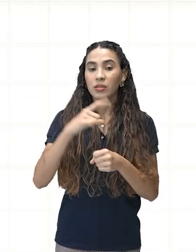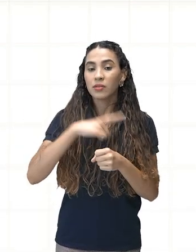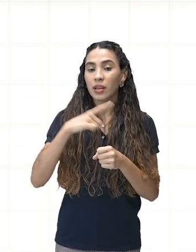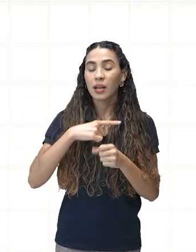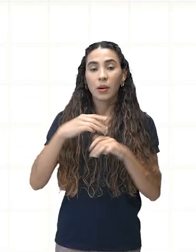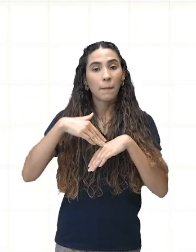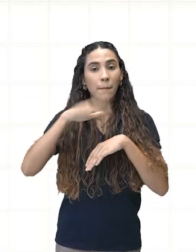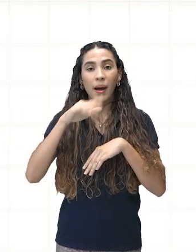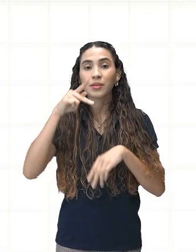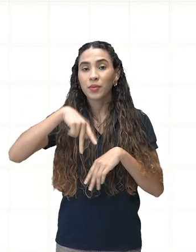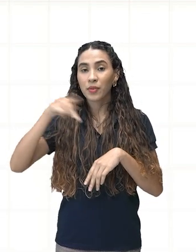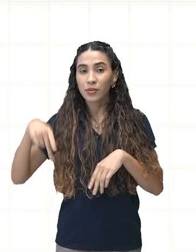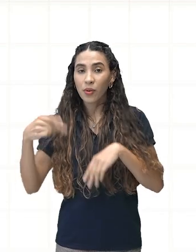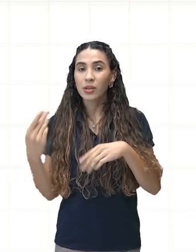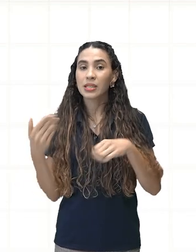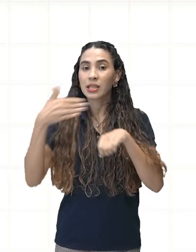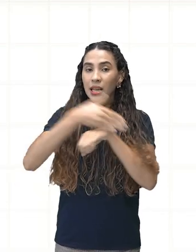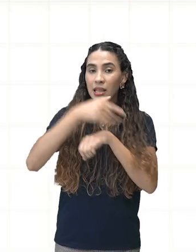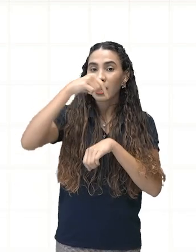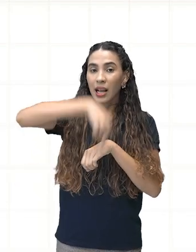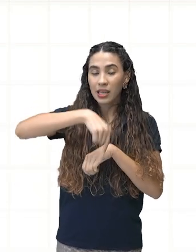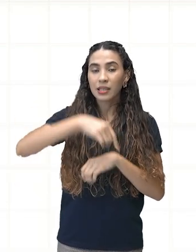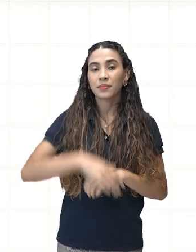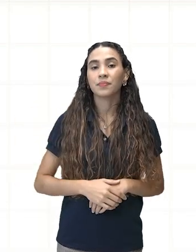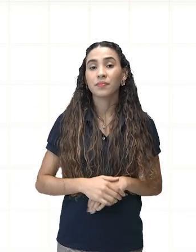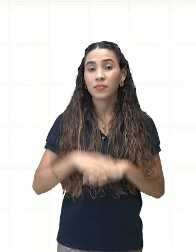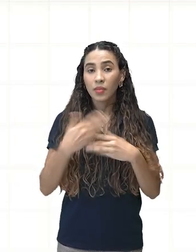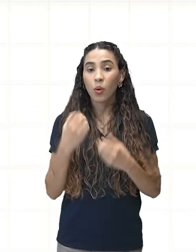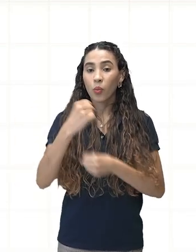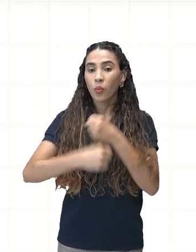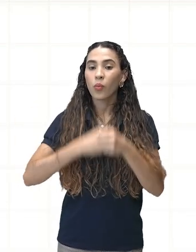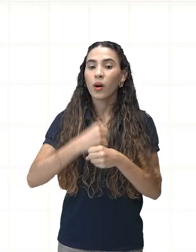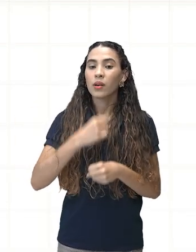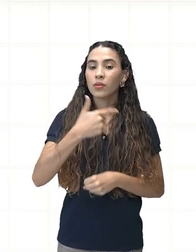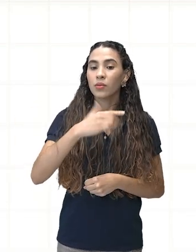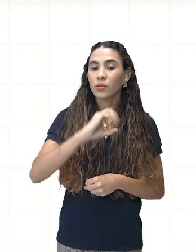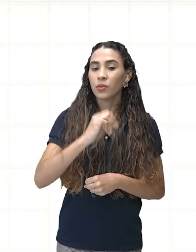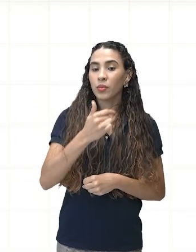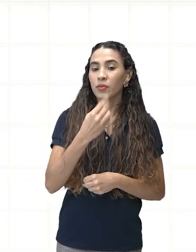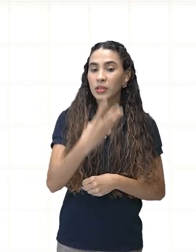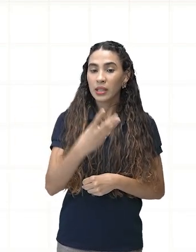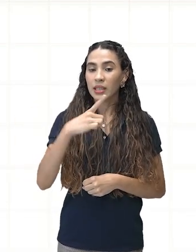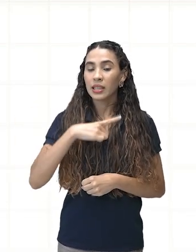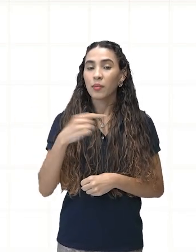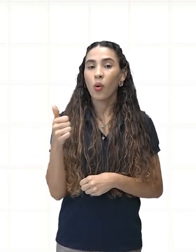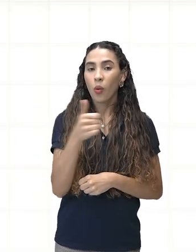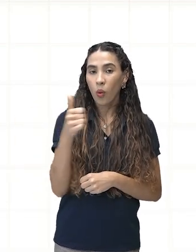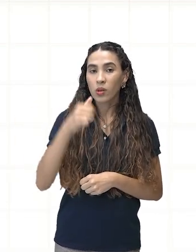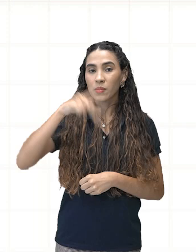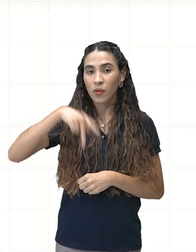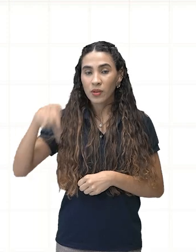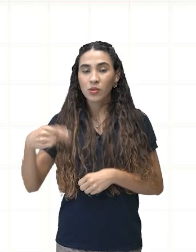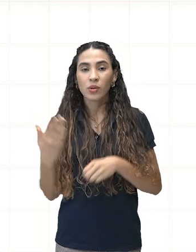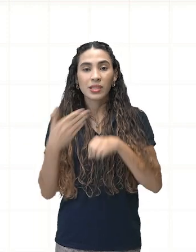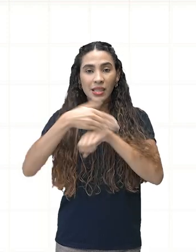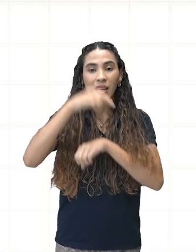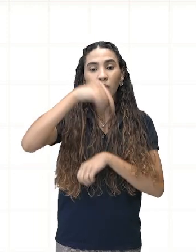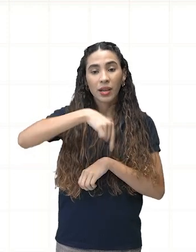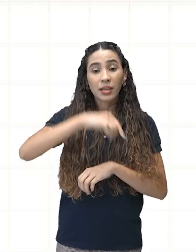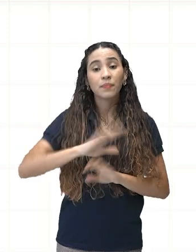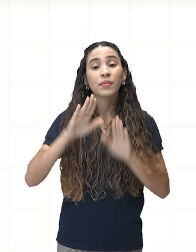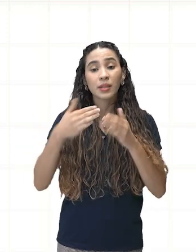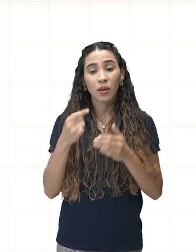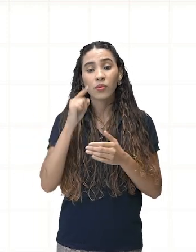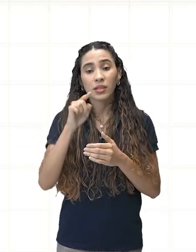mais professores entrando no Centro de Mídias. Foi o ano de 2023, onde 11 professores entraram aqui. Então,